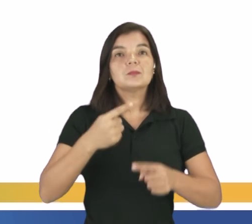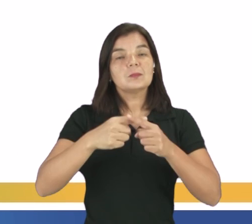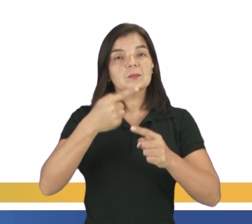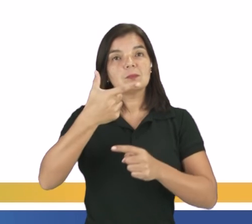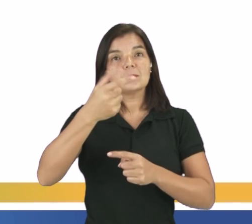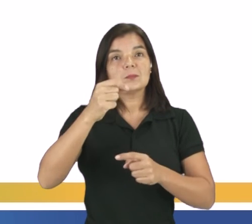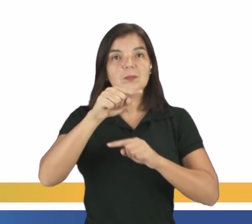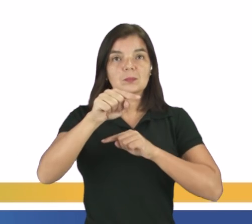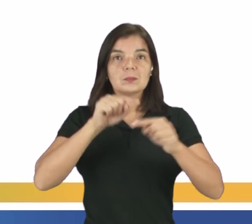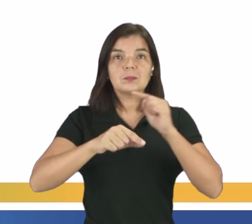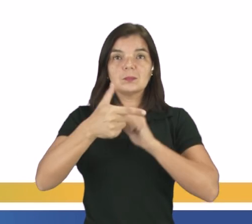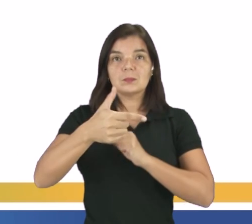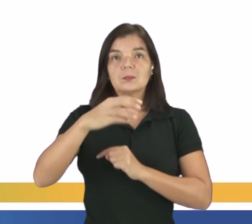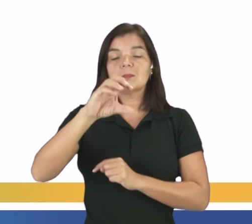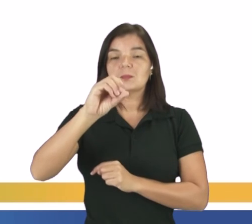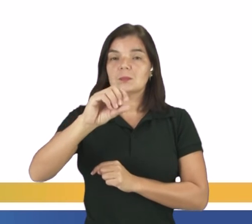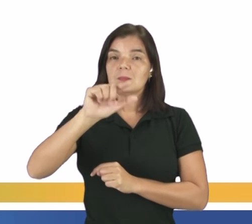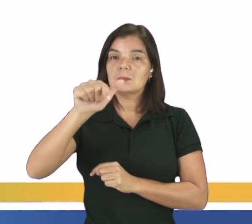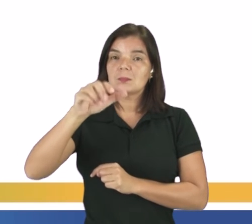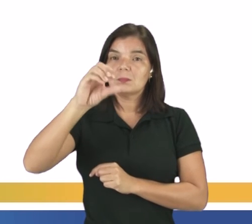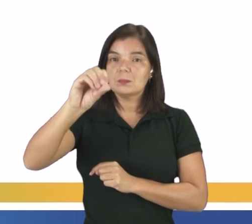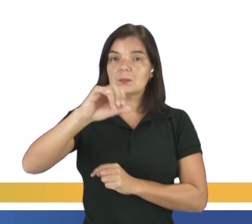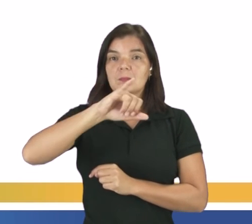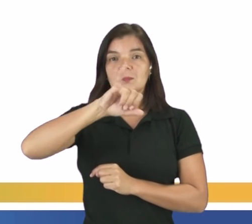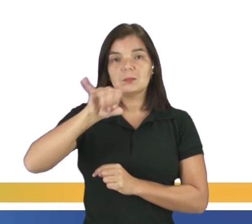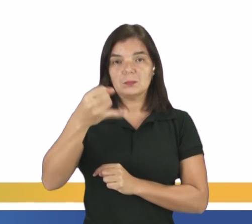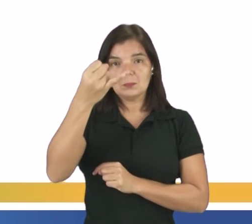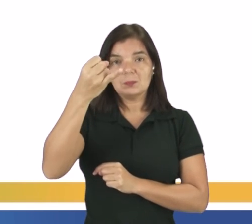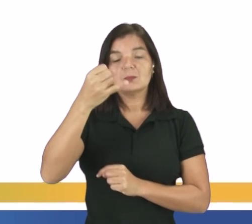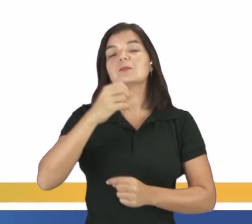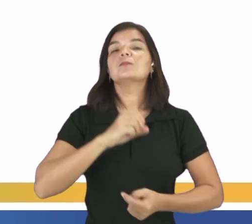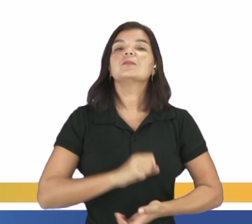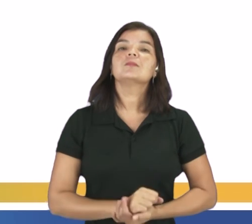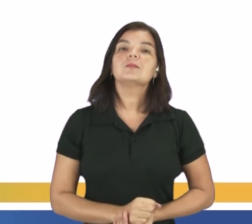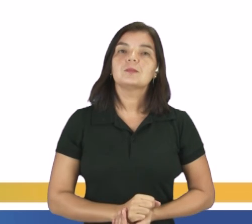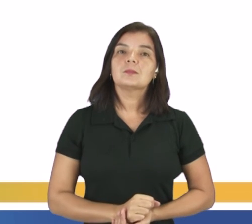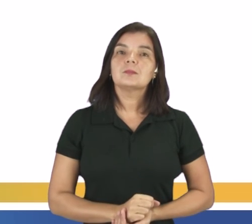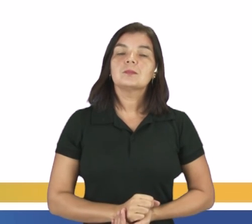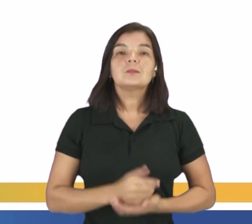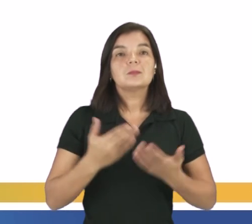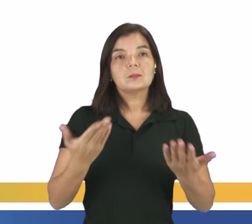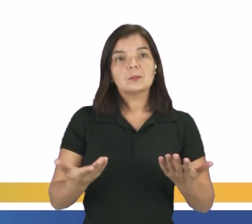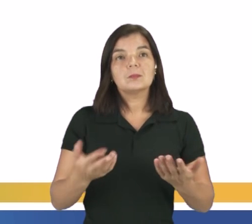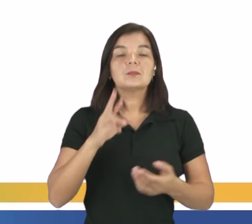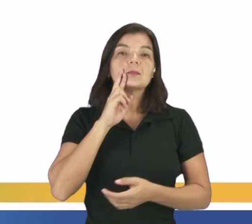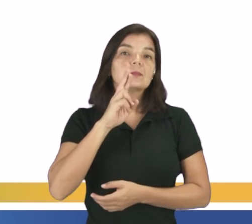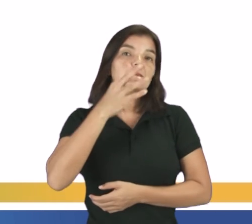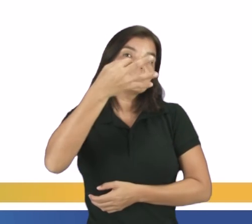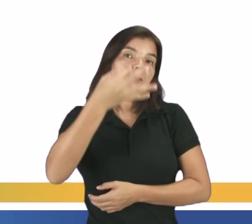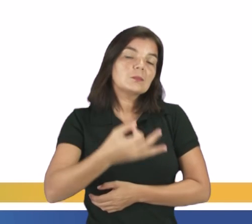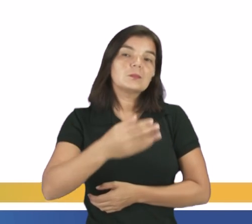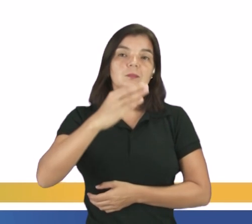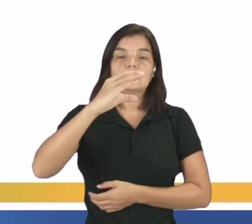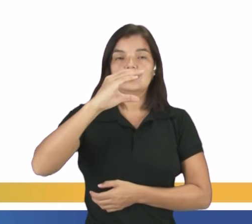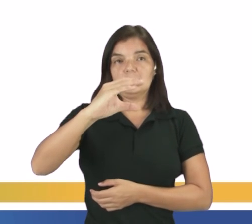vezes 20 dividido por 2, vai ficar 0,9 joule. Então, a alternativa